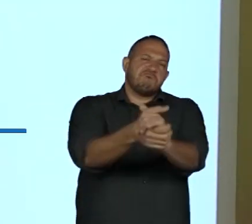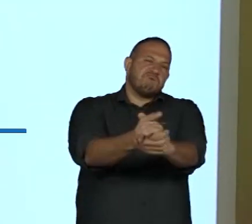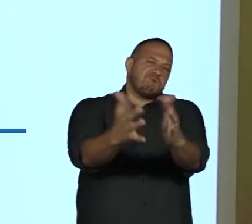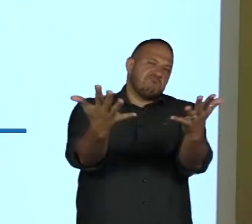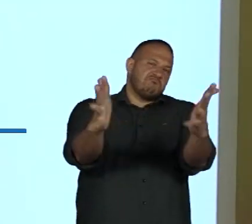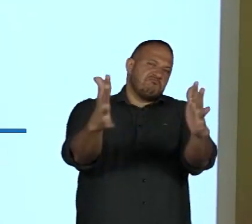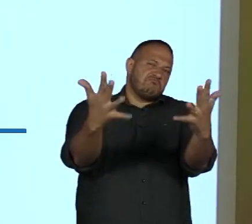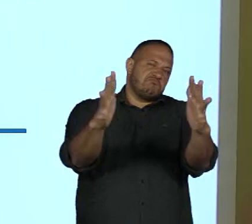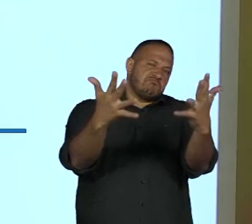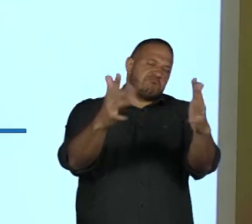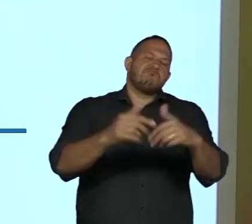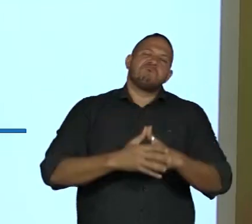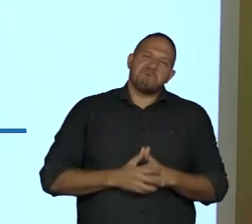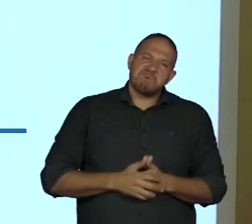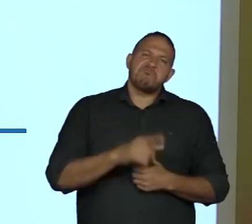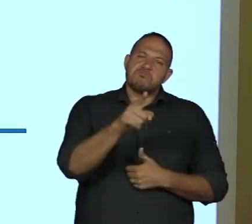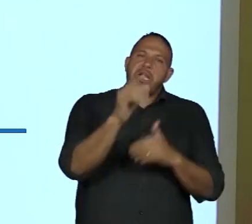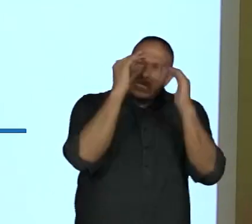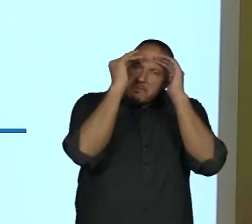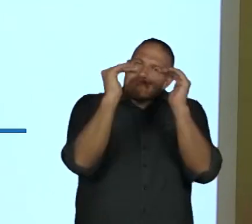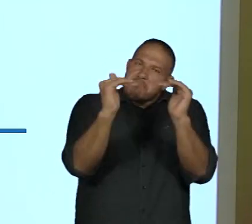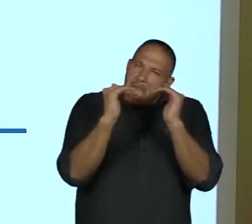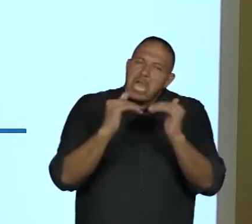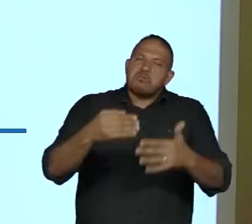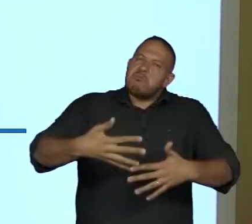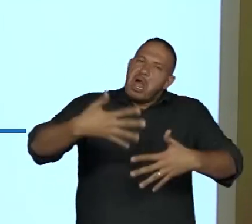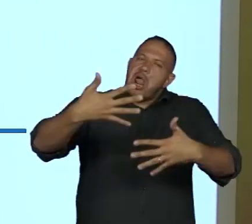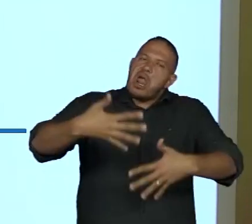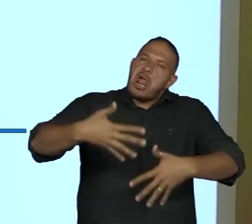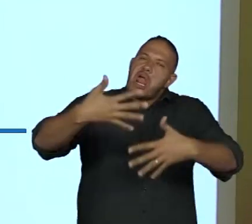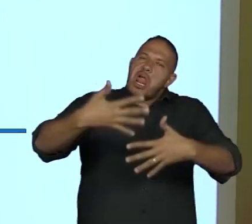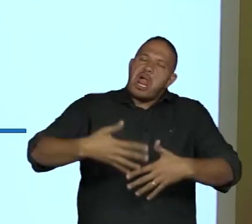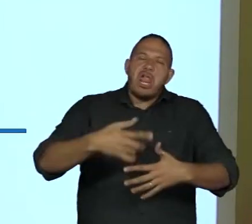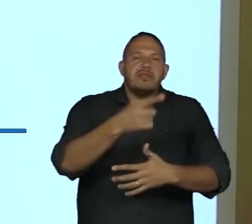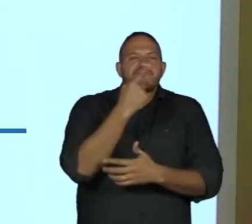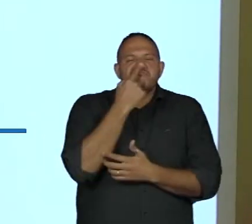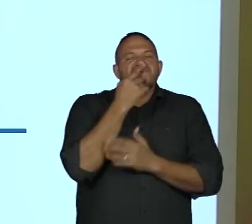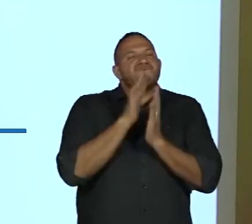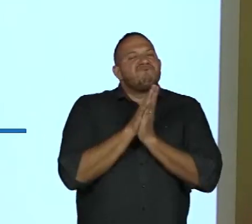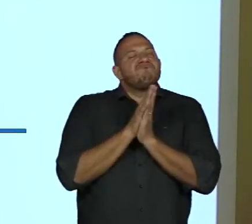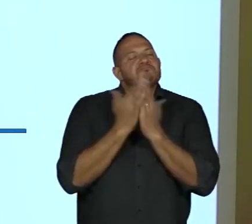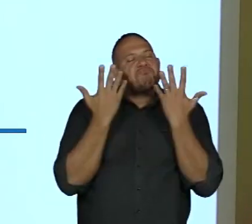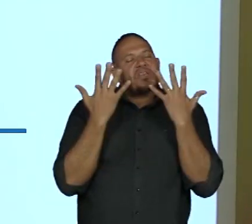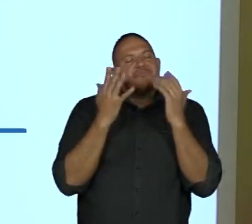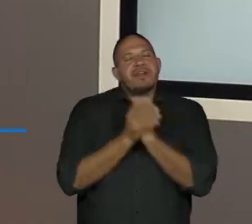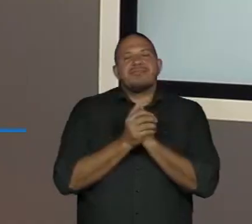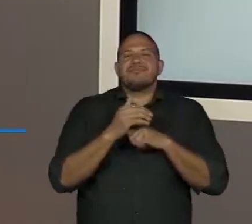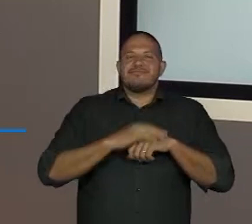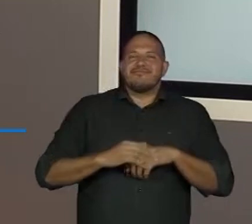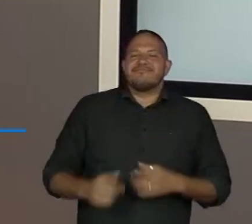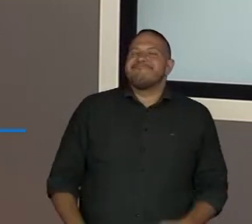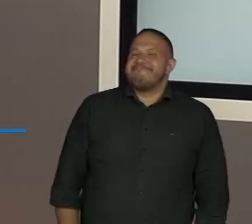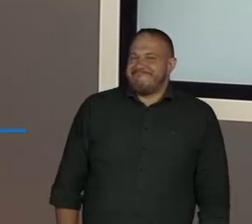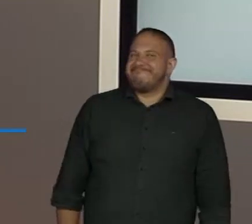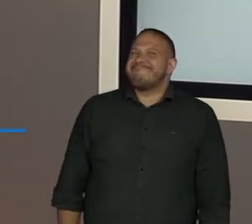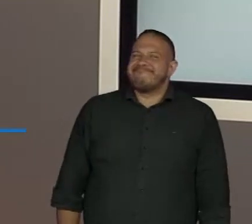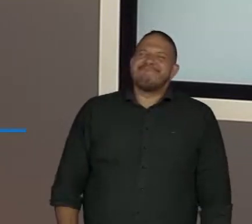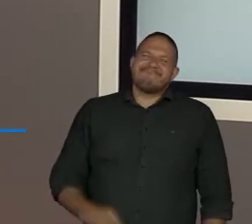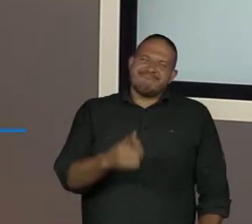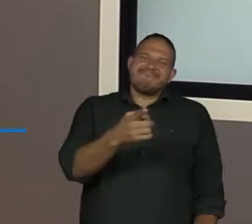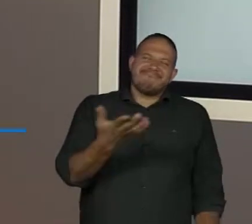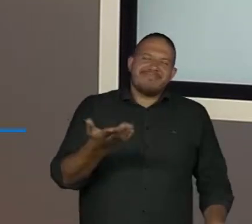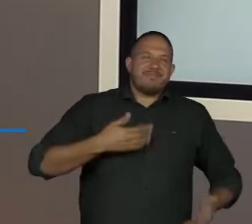nossa aula mais rica. Estou encantada com o carinho, com o respeito deles com a nossa aula. Essa Parabéns, sequência quarto ano. didática é